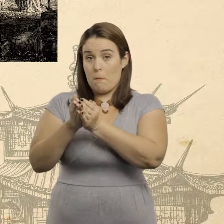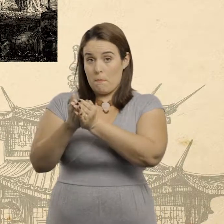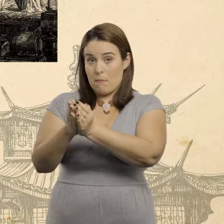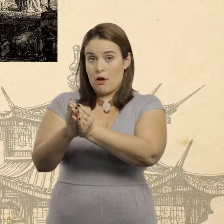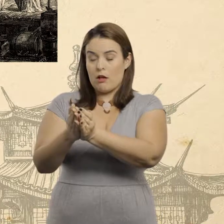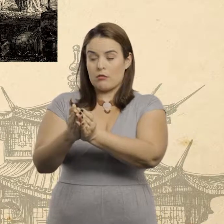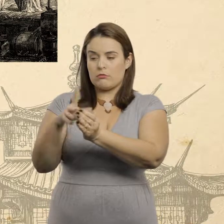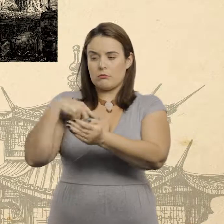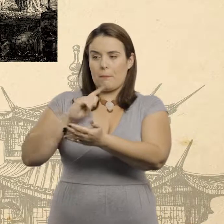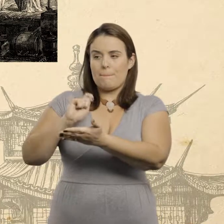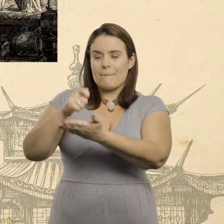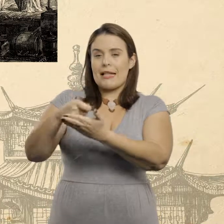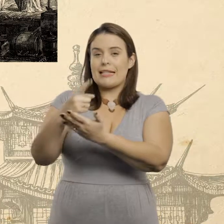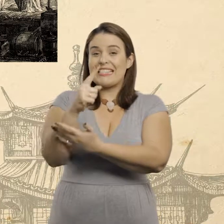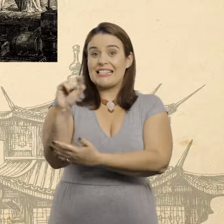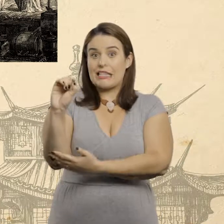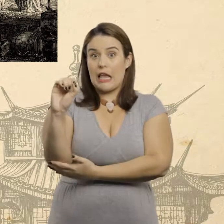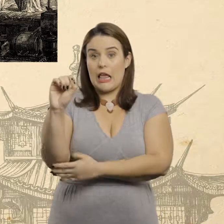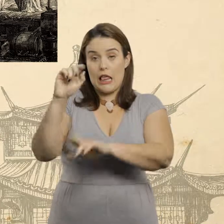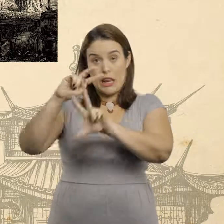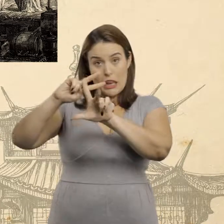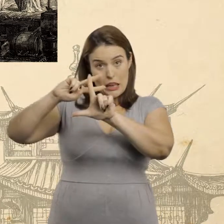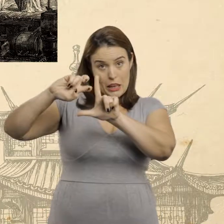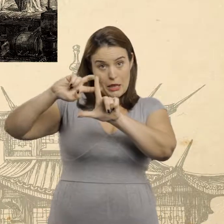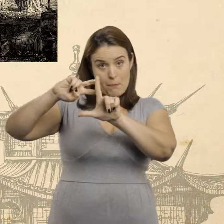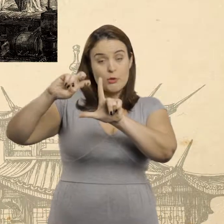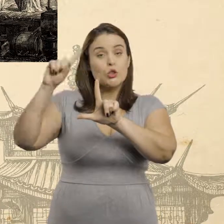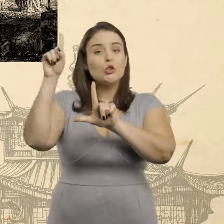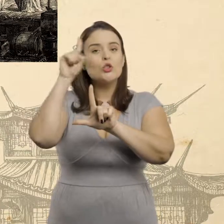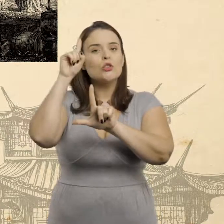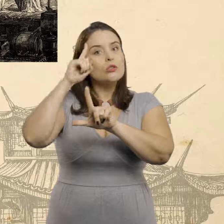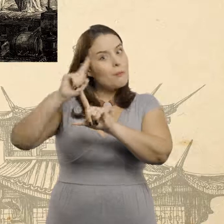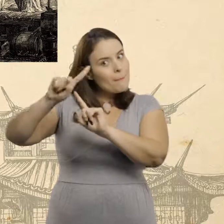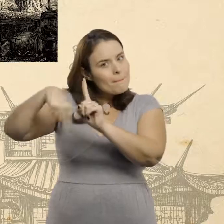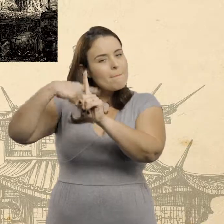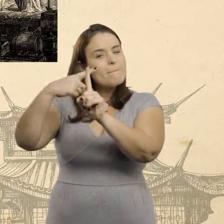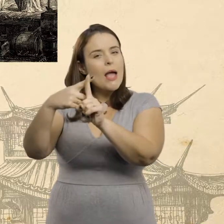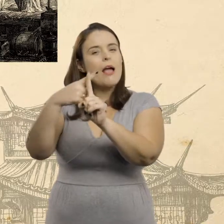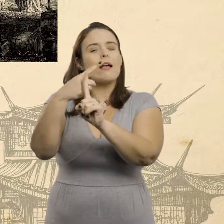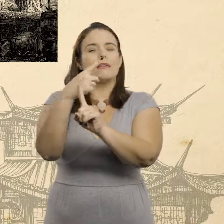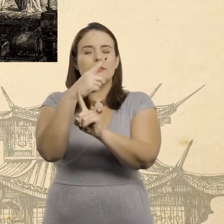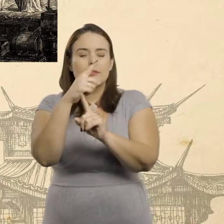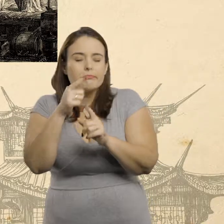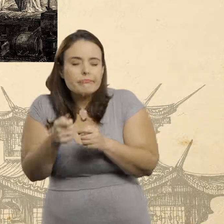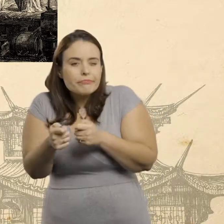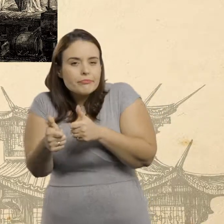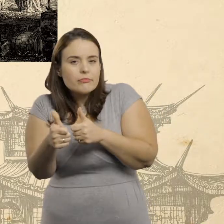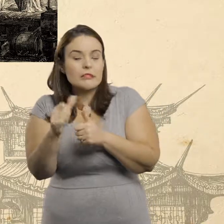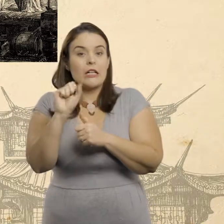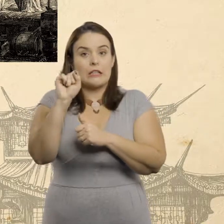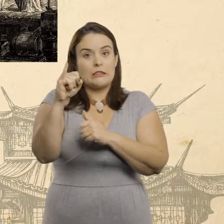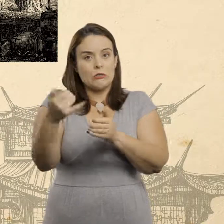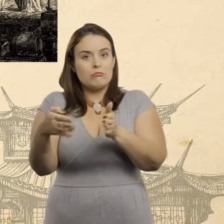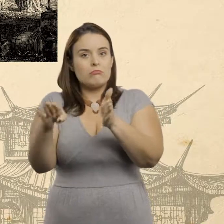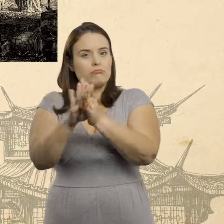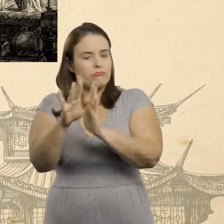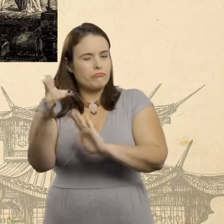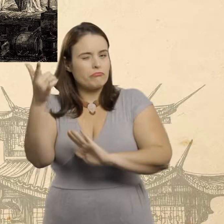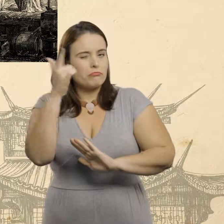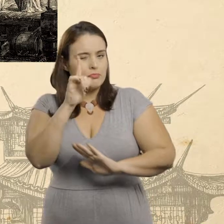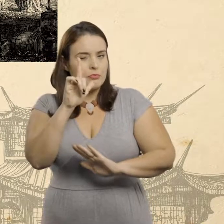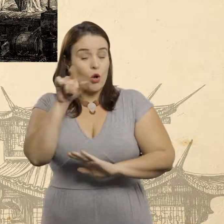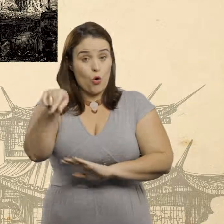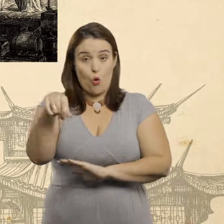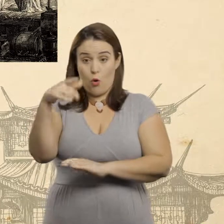de um barco. Ele ofereceu pagar 100 libras por dia e mais 200 libras se chegassem a tempo. O capitão